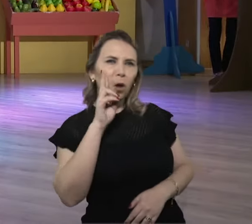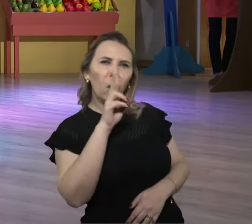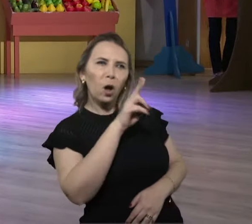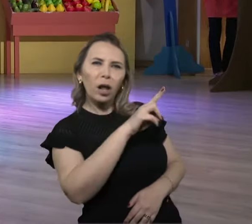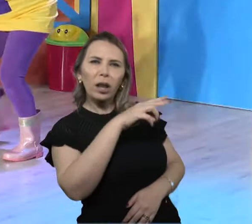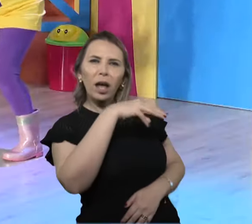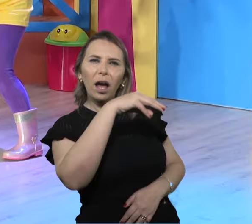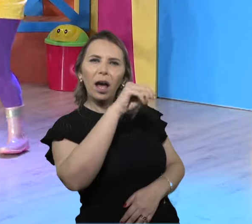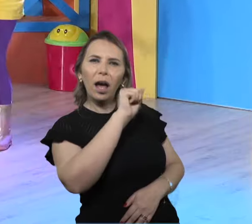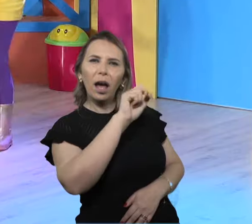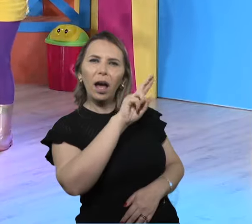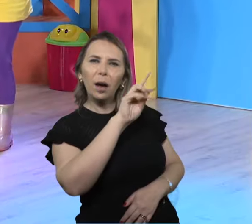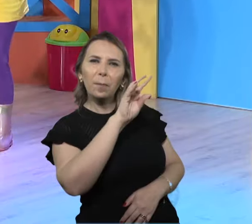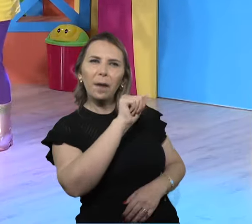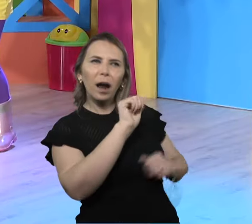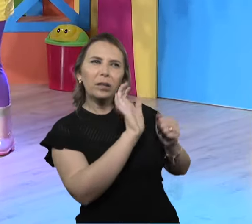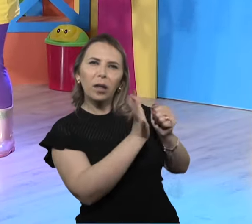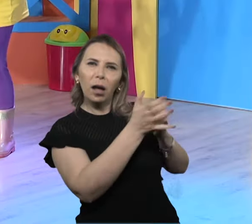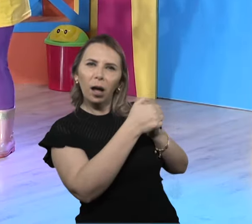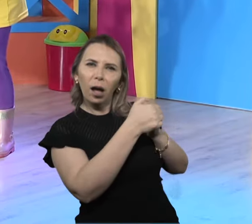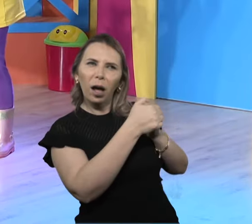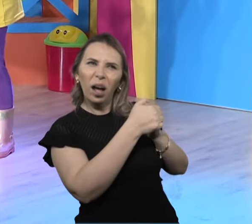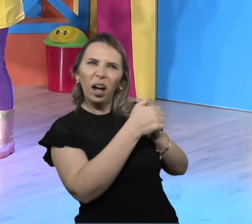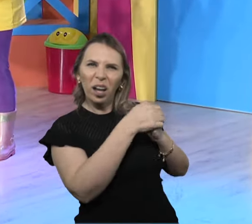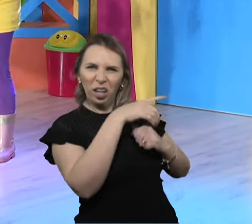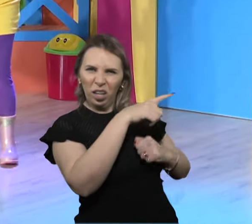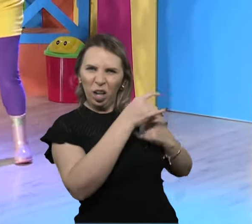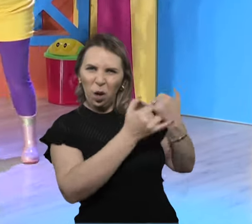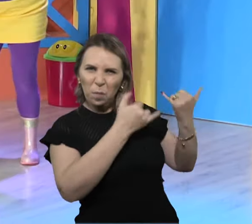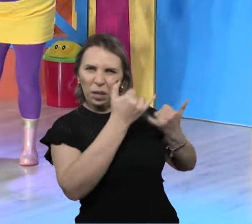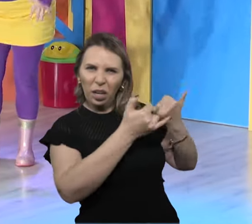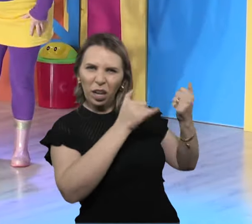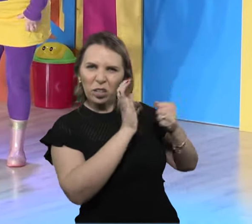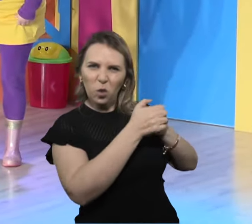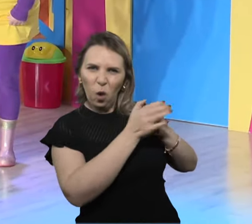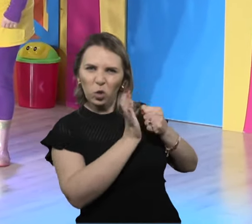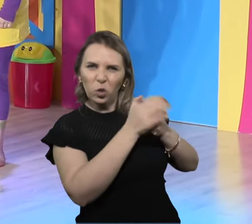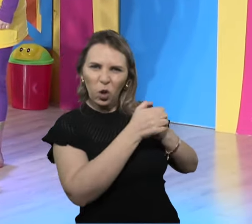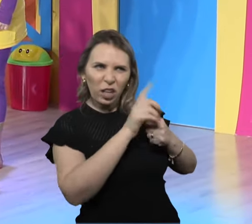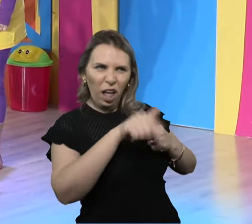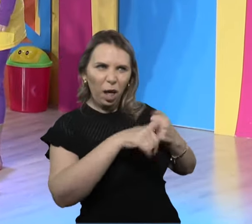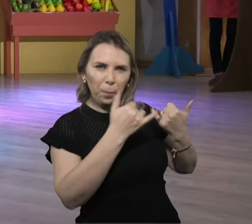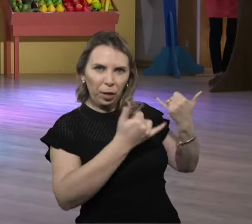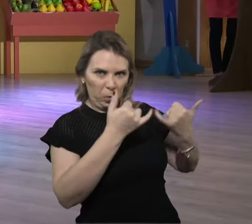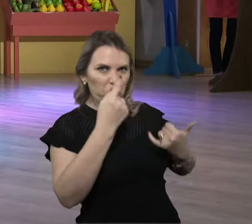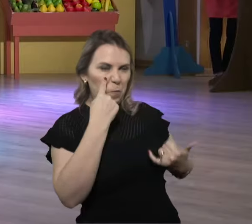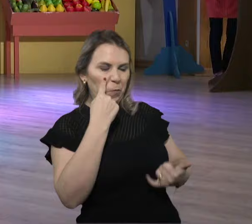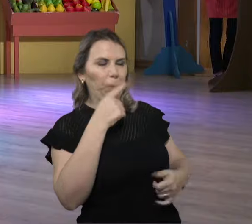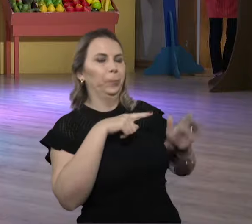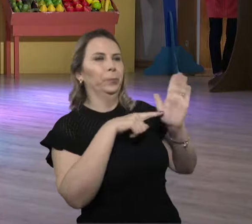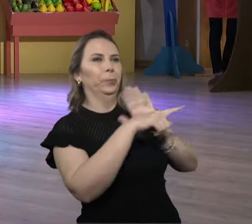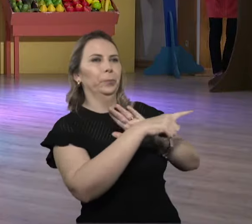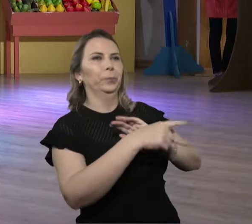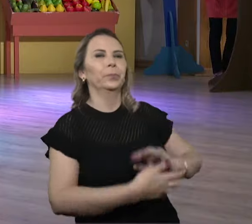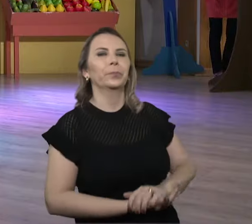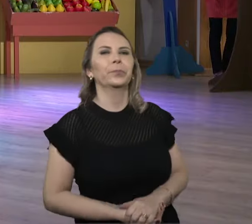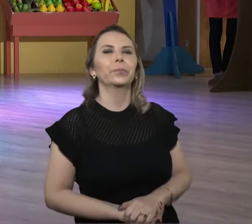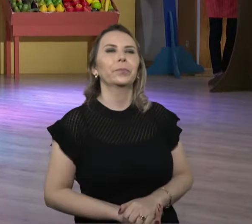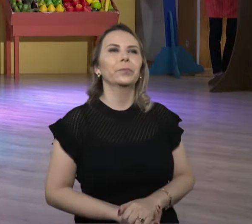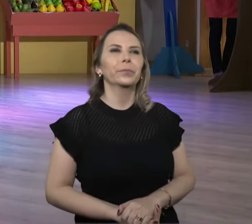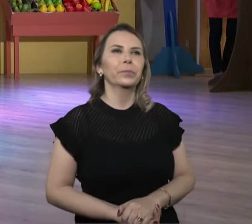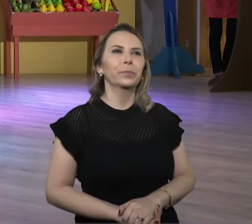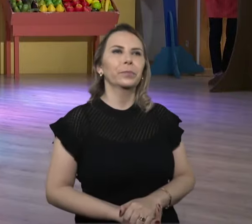Olha! A Marta tá ali se escondendo. Será que ela tá brincando de esconde-esconde? Vamos lá!